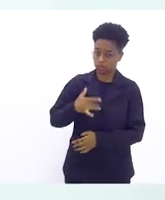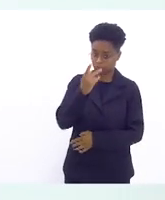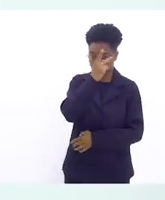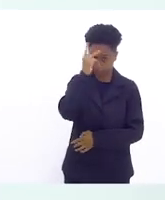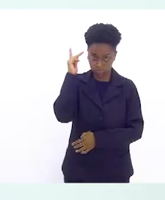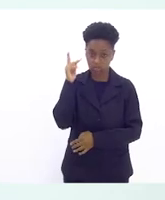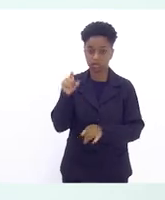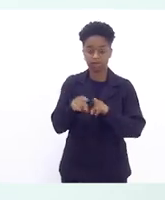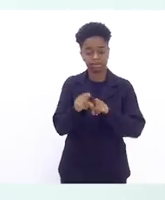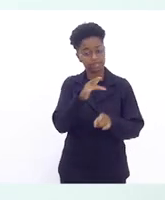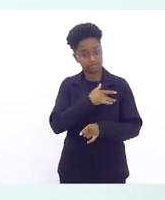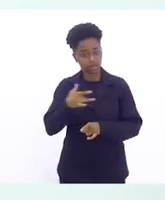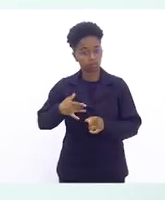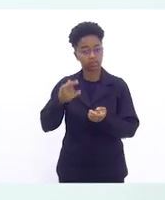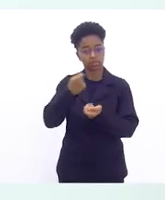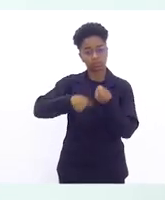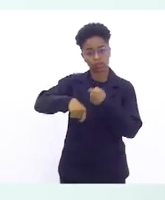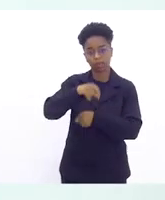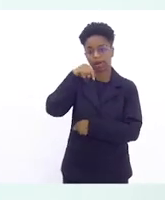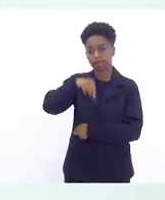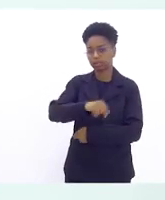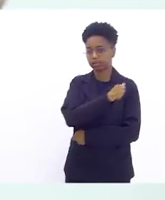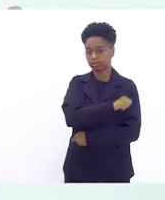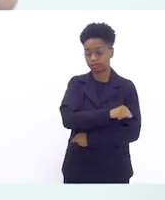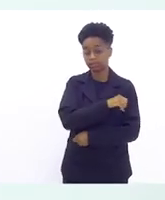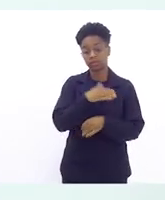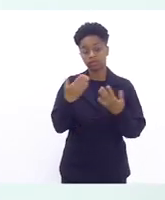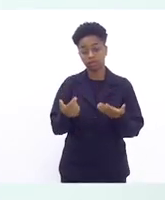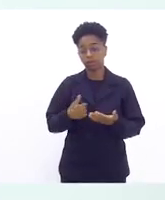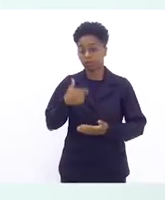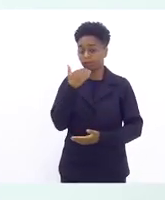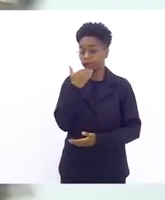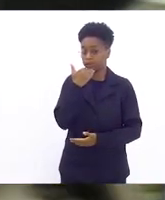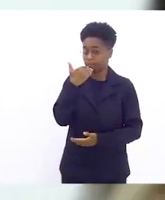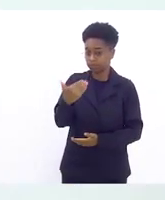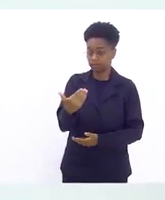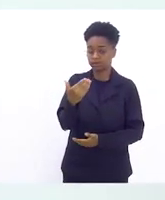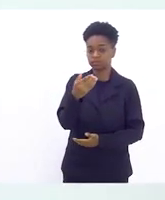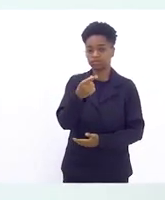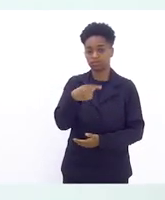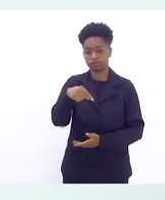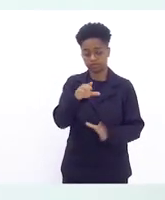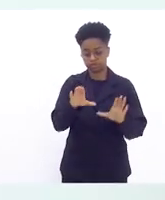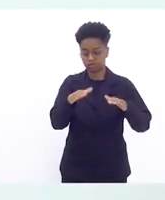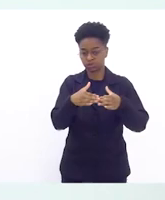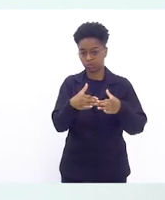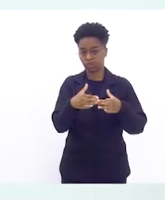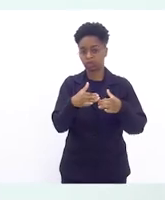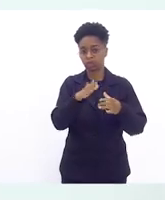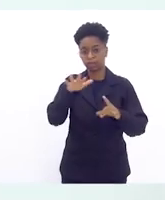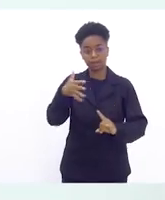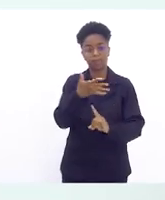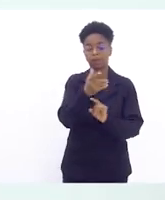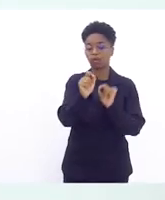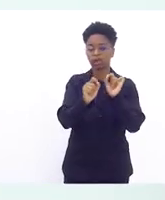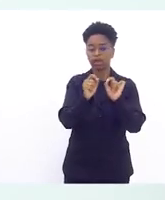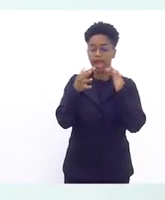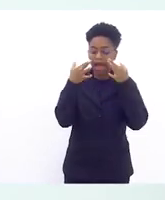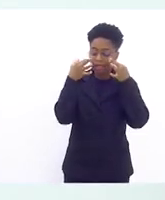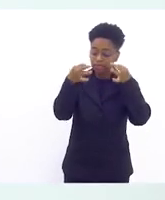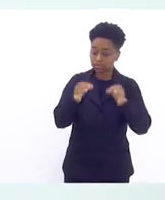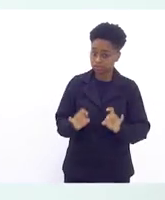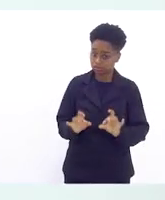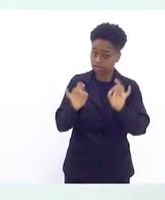para saúde da economia do Rio de Janeiro e o que eu venho pedir aqui ao essa comissão de Meio Ambiente esse olhar especial